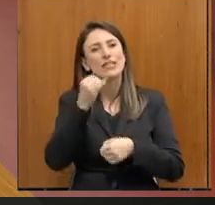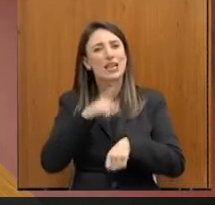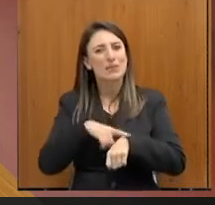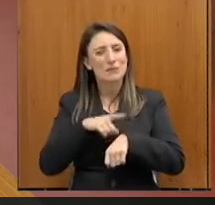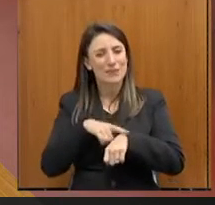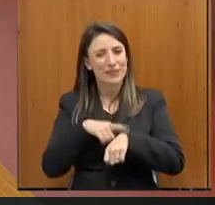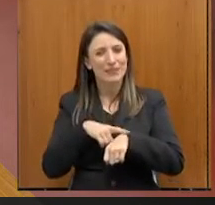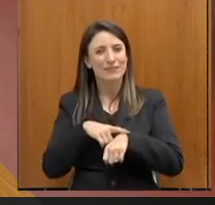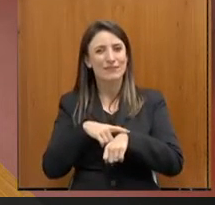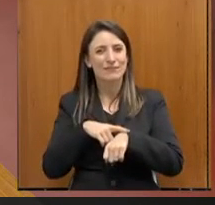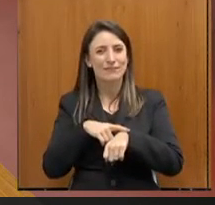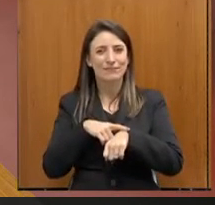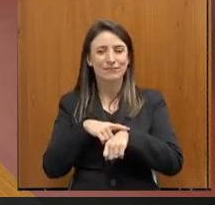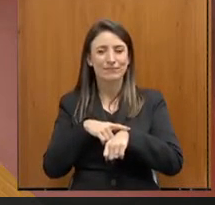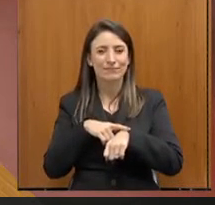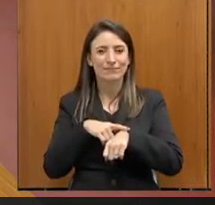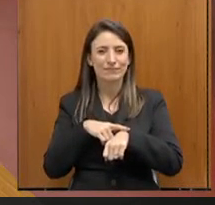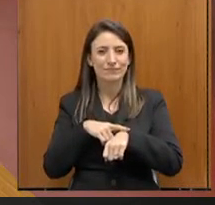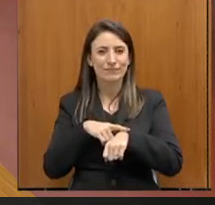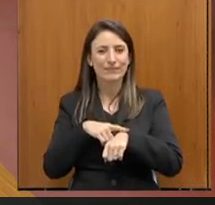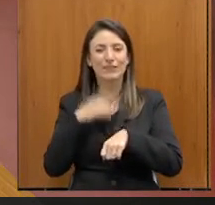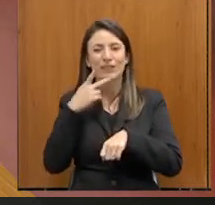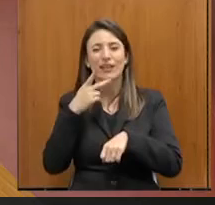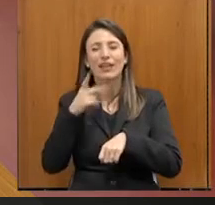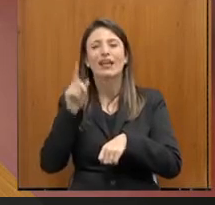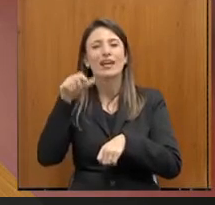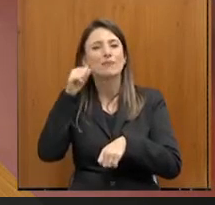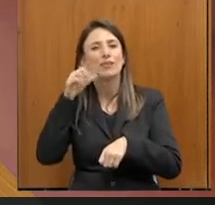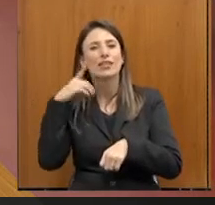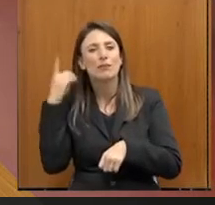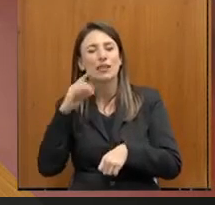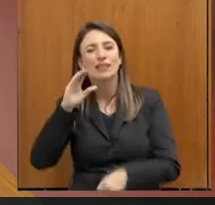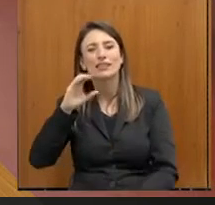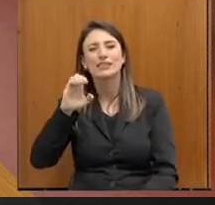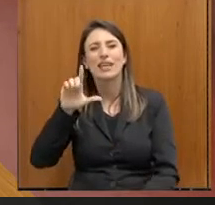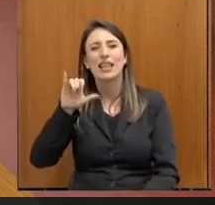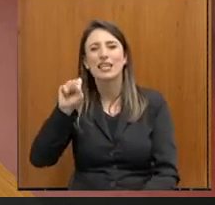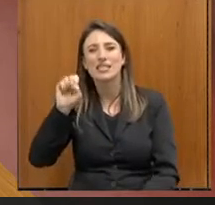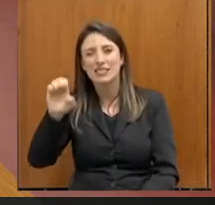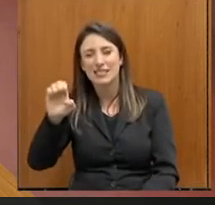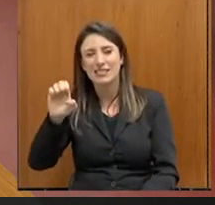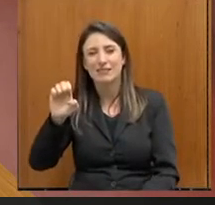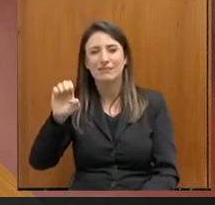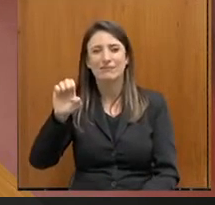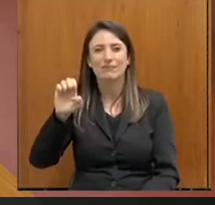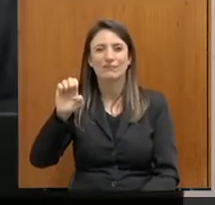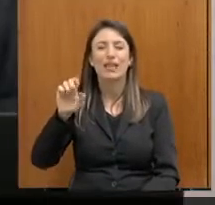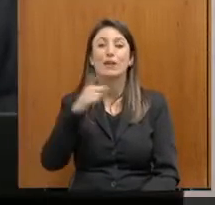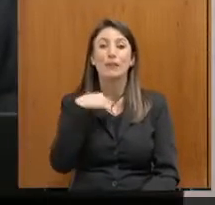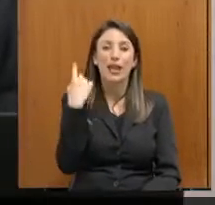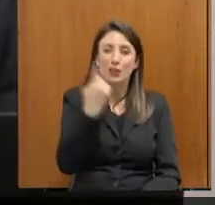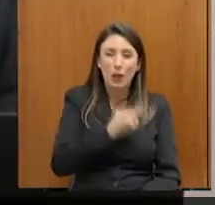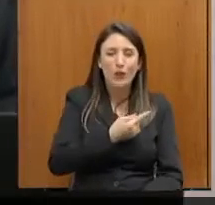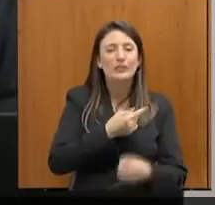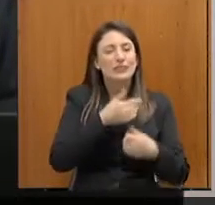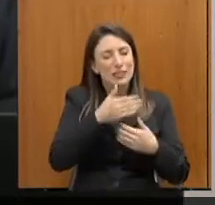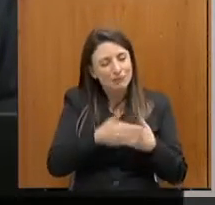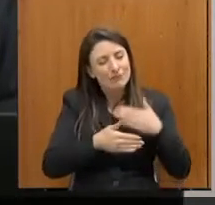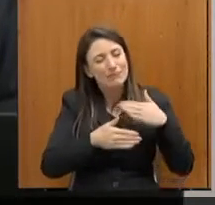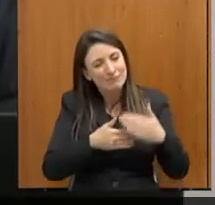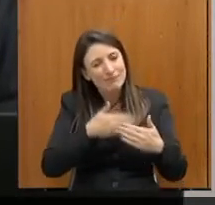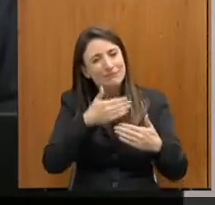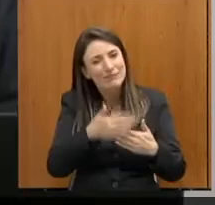momento para destacar aqui que a deputada feliz e para nós que estamos ainda e nem engatinhando na política é um